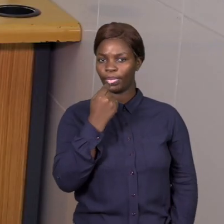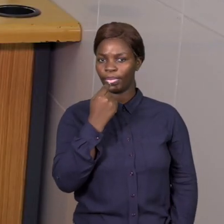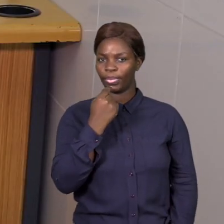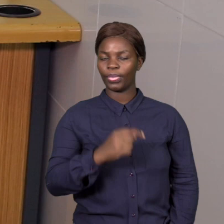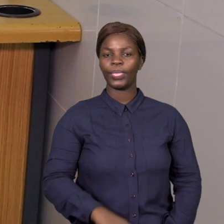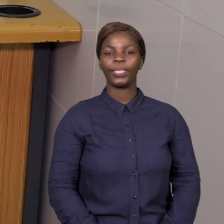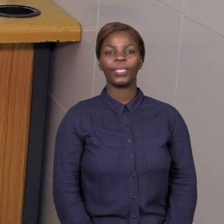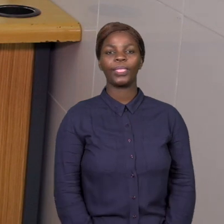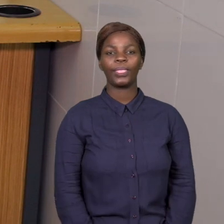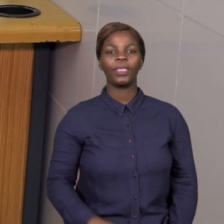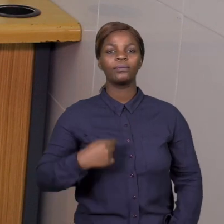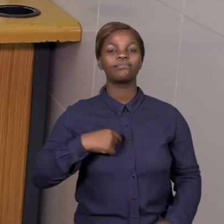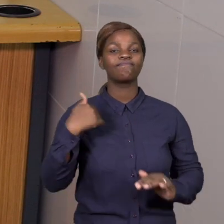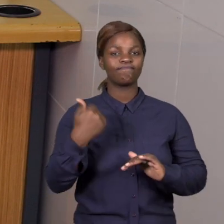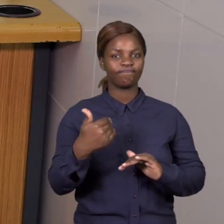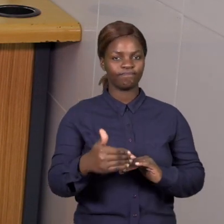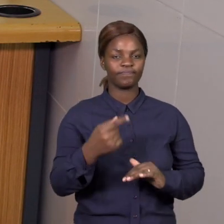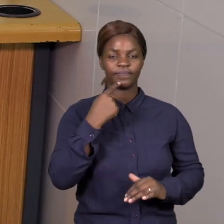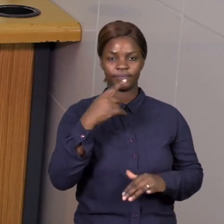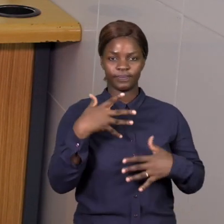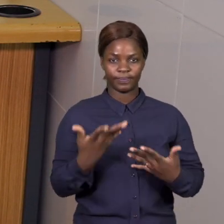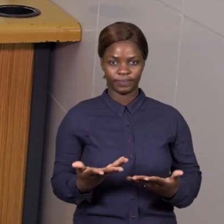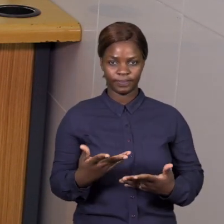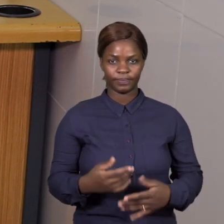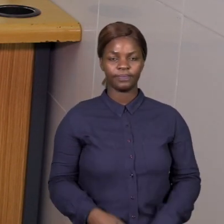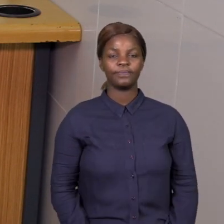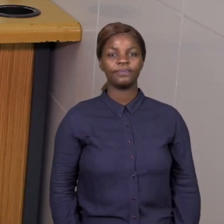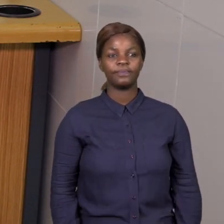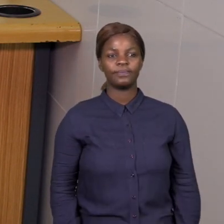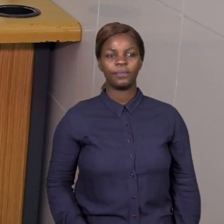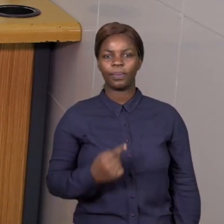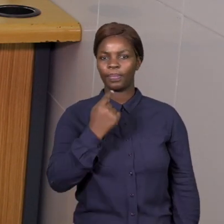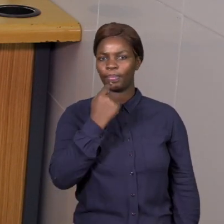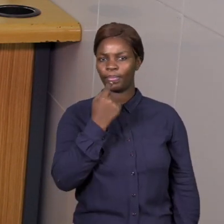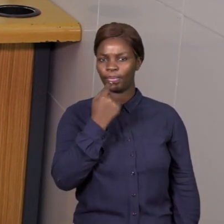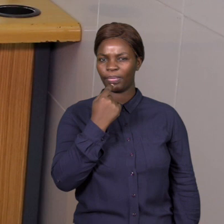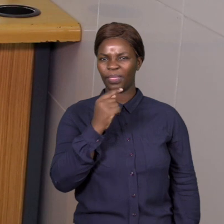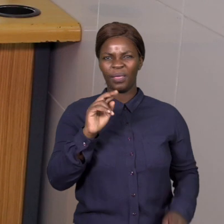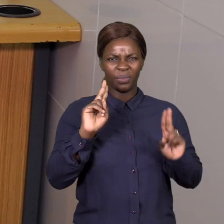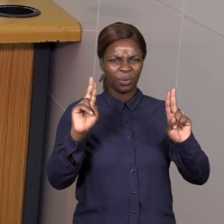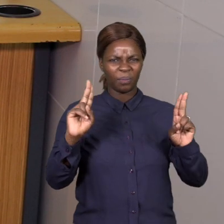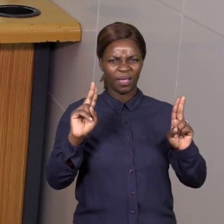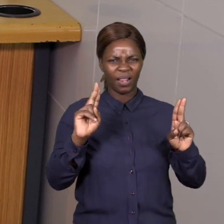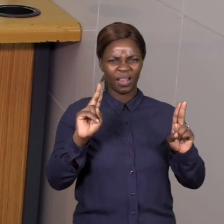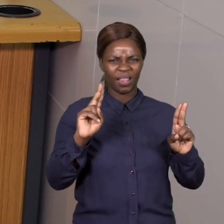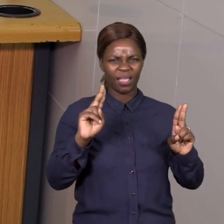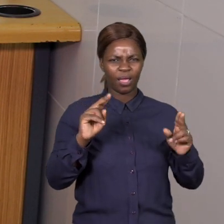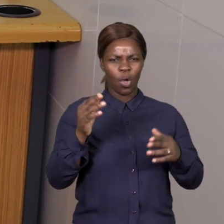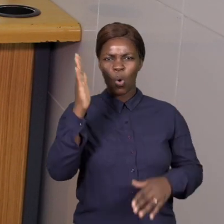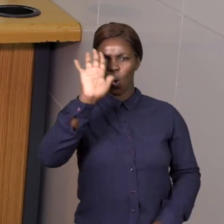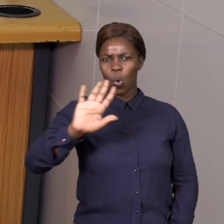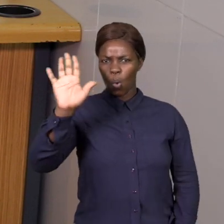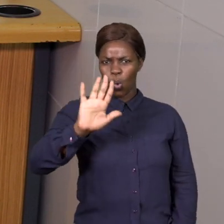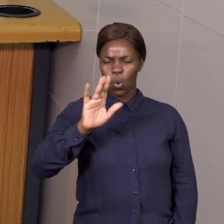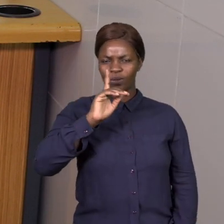eu tenho dito, os dentistas sempre têm dito que a cor da língua natural é cor-de-rosa, mas